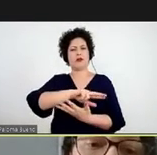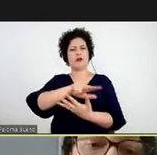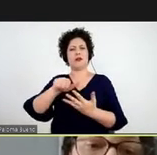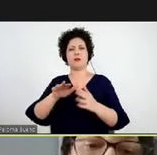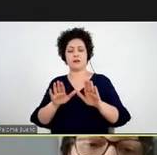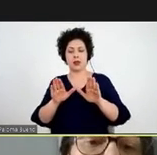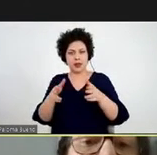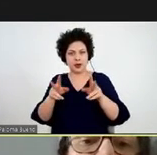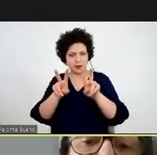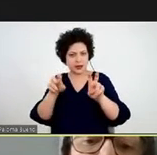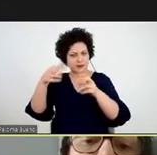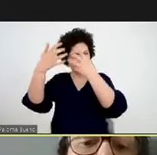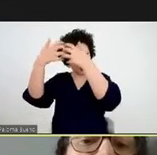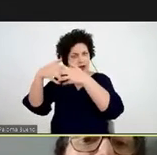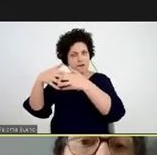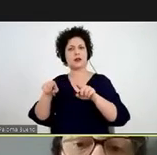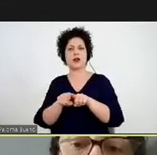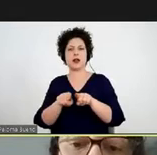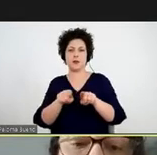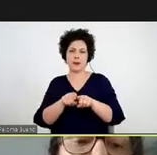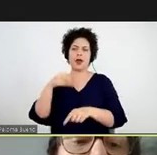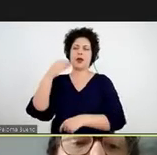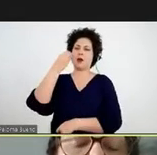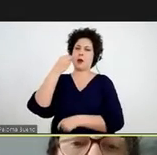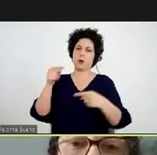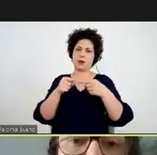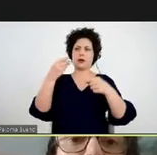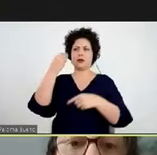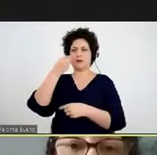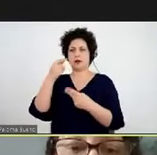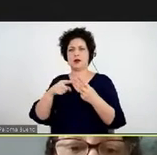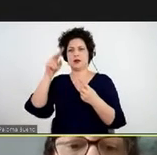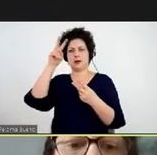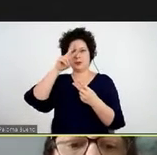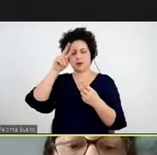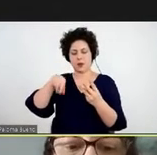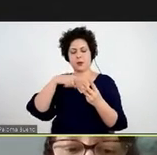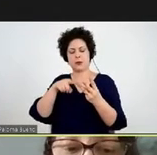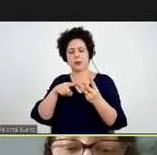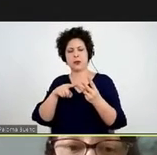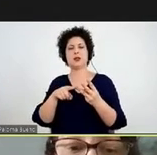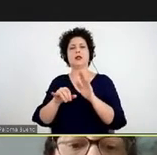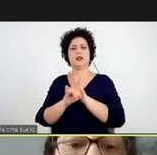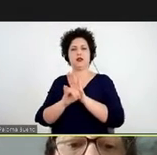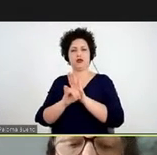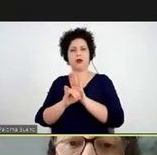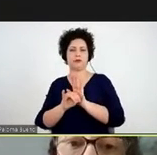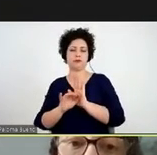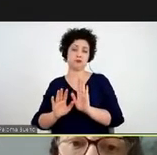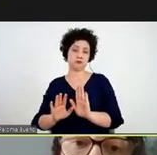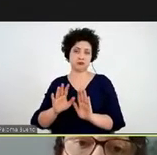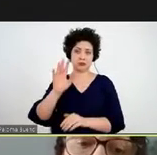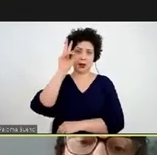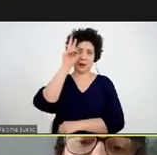tema dessa reflexão, ela também habita a experiência, a memória e, portanto, a identidade. Então, a memória